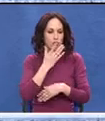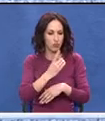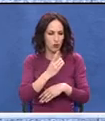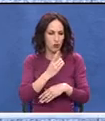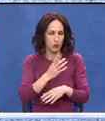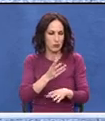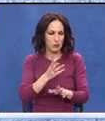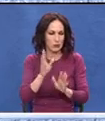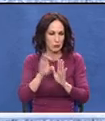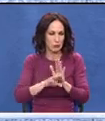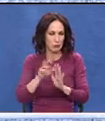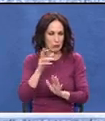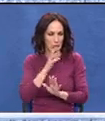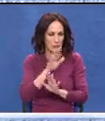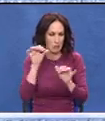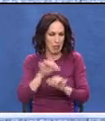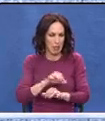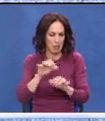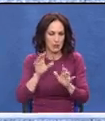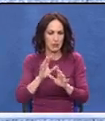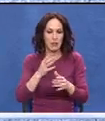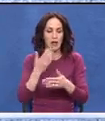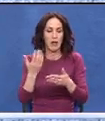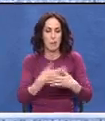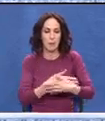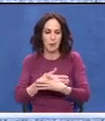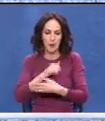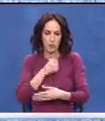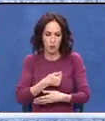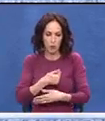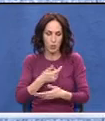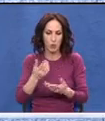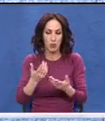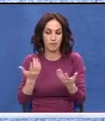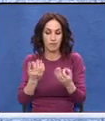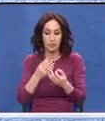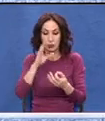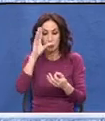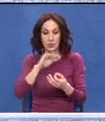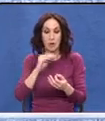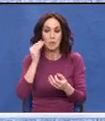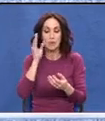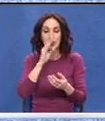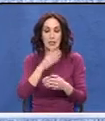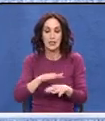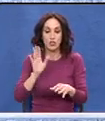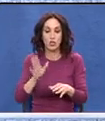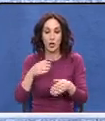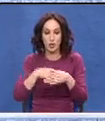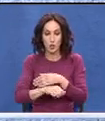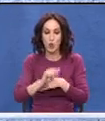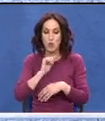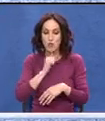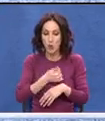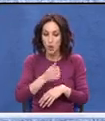condições muito é de cintas bbb deveria morrer não está ainda por esclarecer se esta criança já terá na china